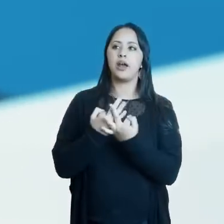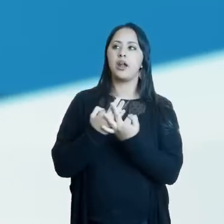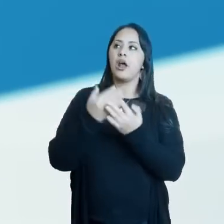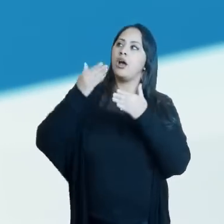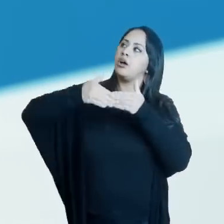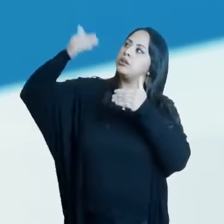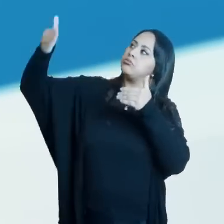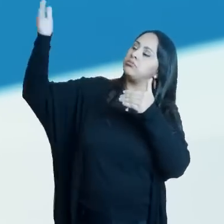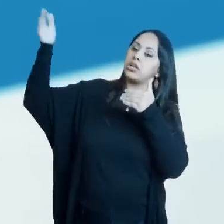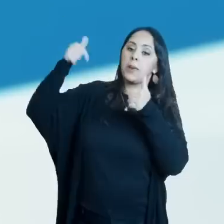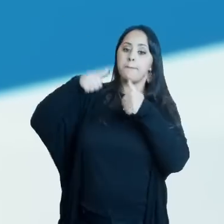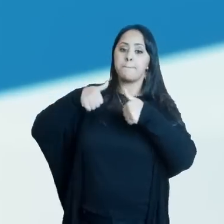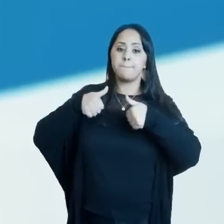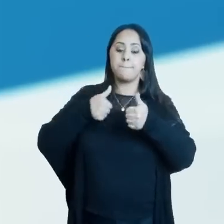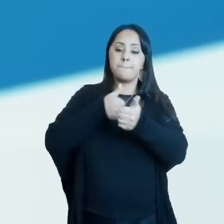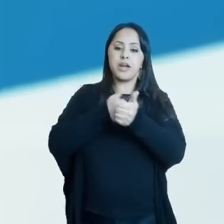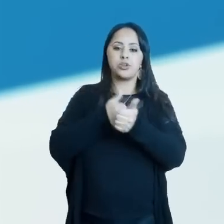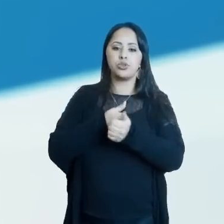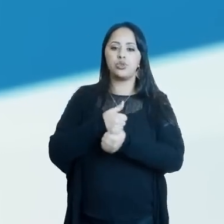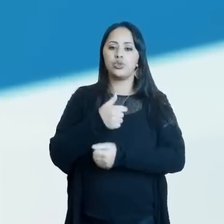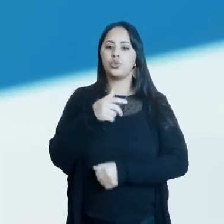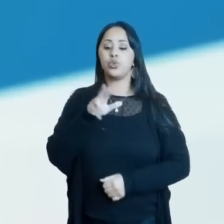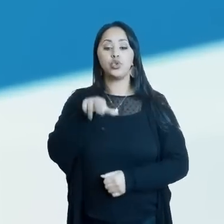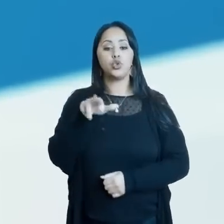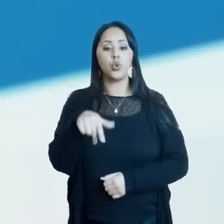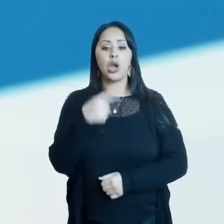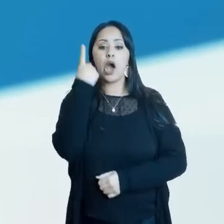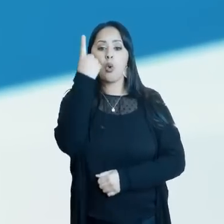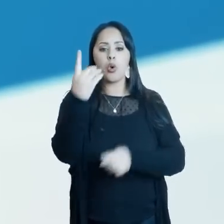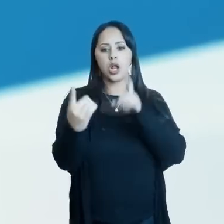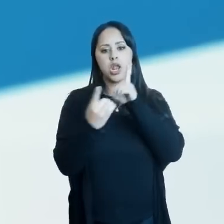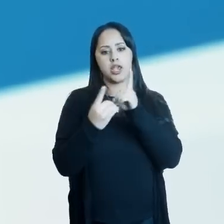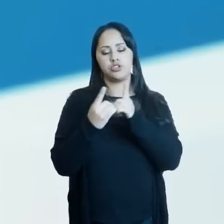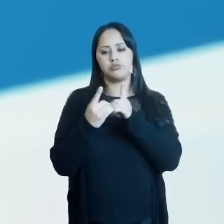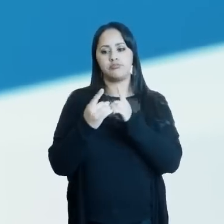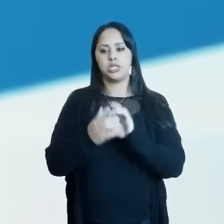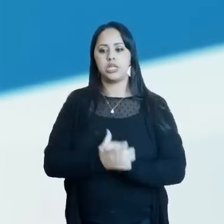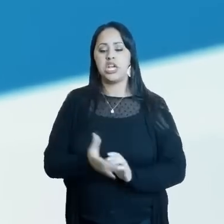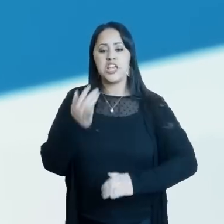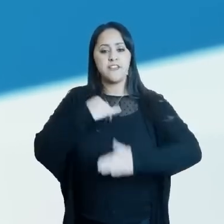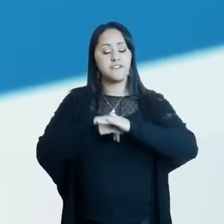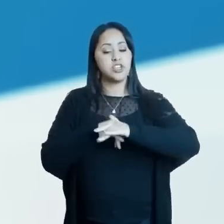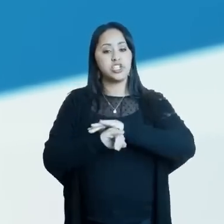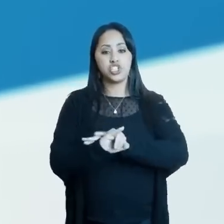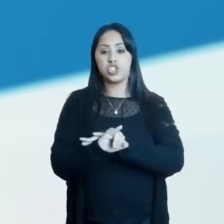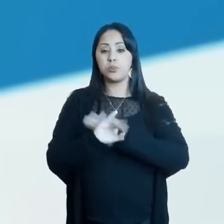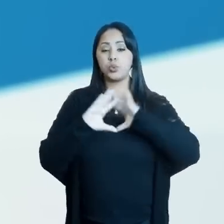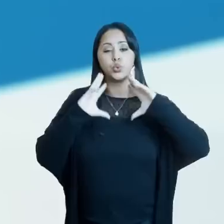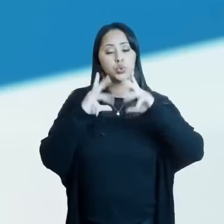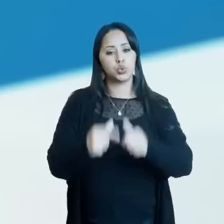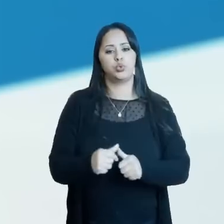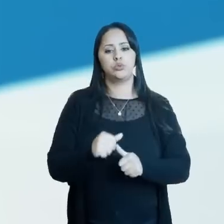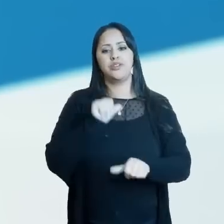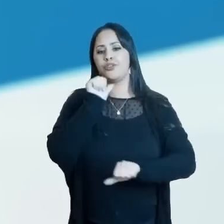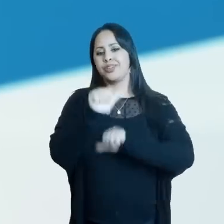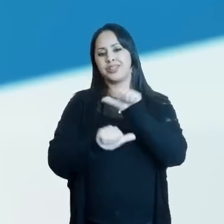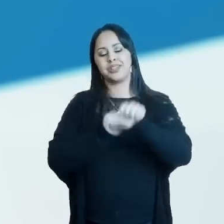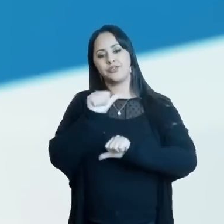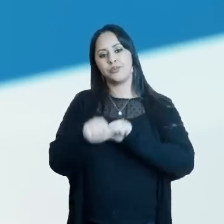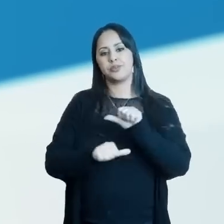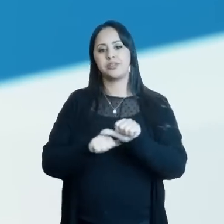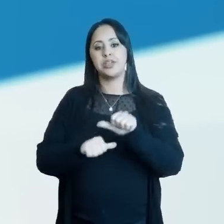Desde fevereiro até hoje, sem entrar um único cliente. Investimos tudo nessa casa que foi transformada